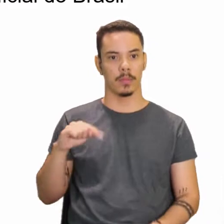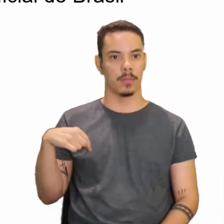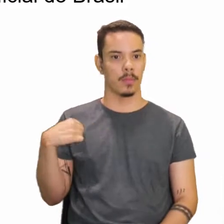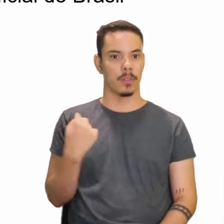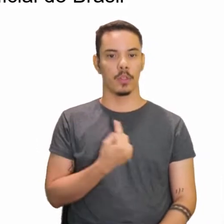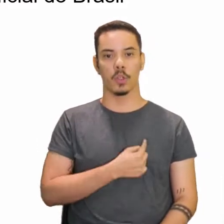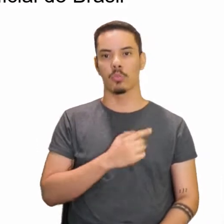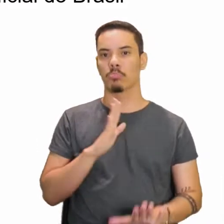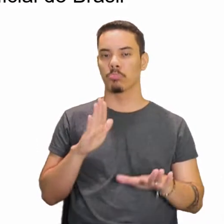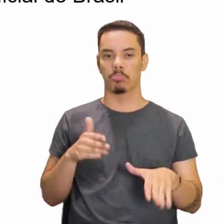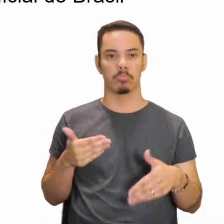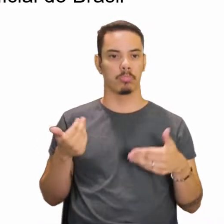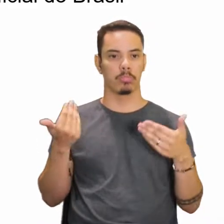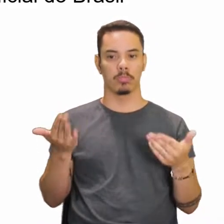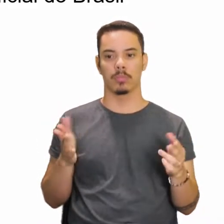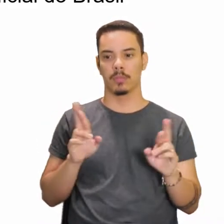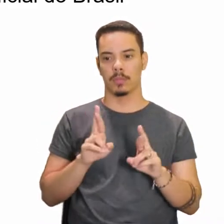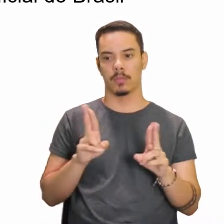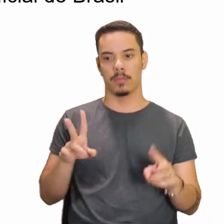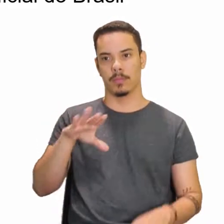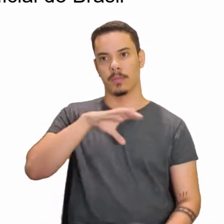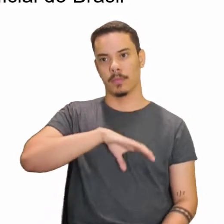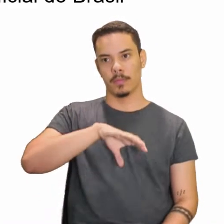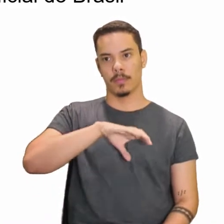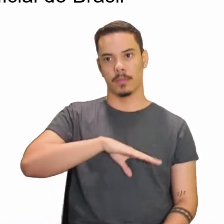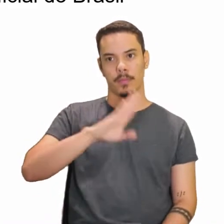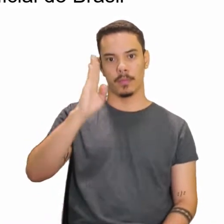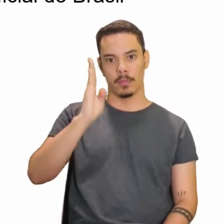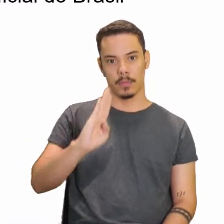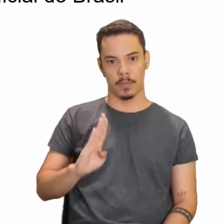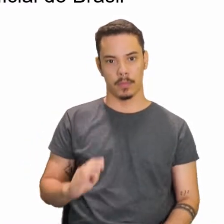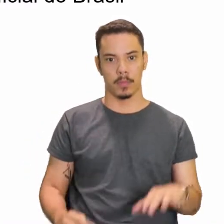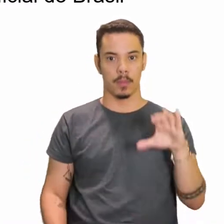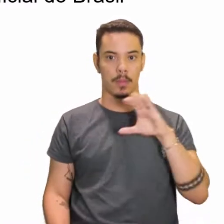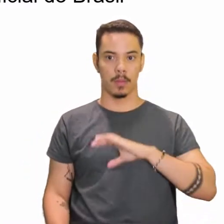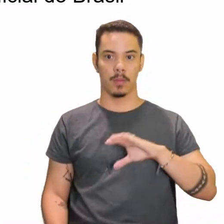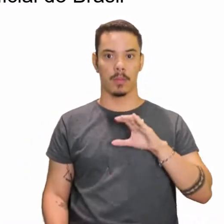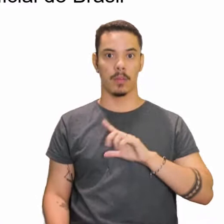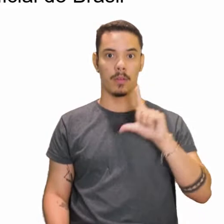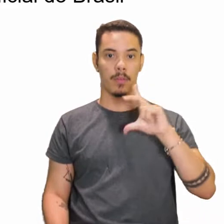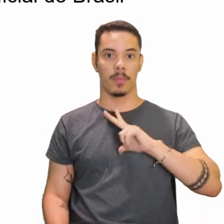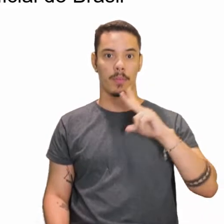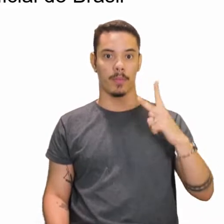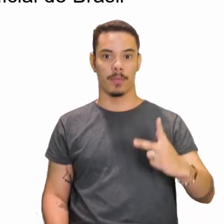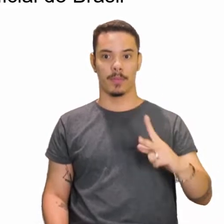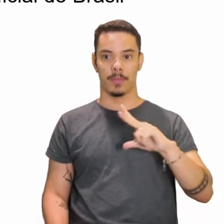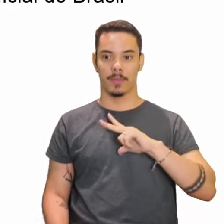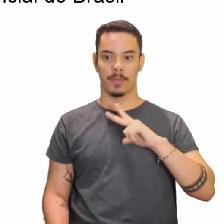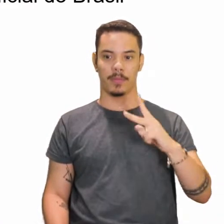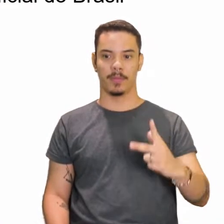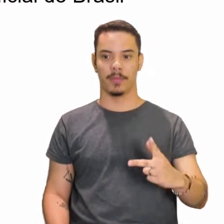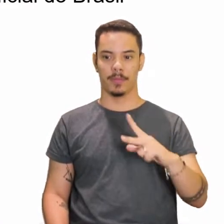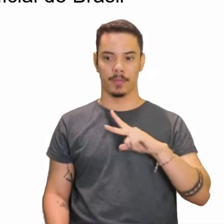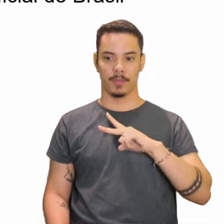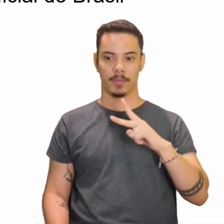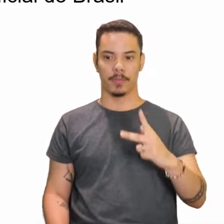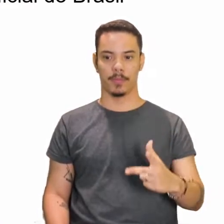as diferenças entre o português do Brasil e o português de Portugal?